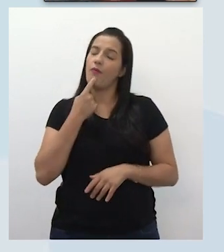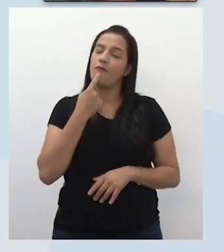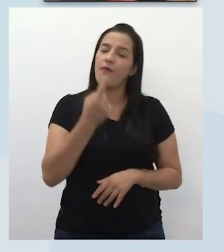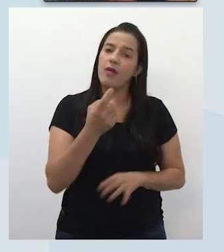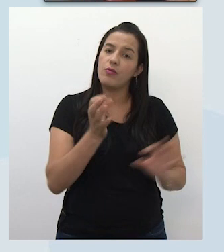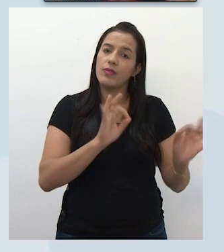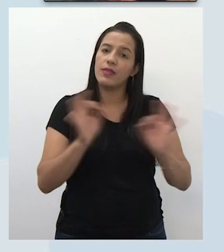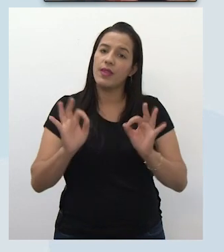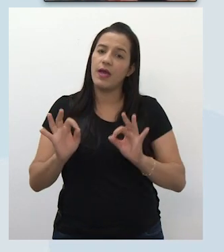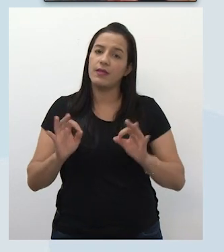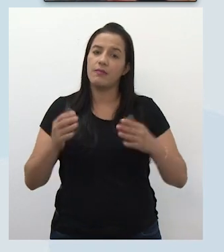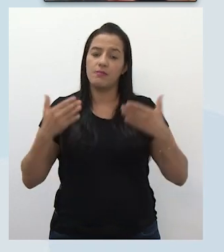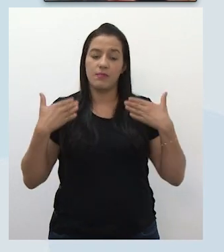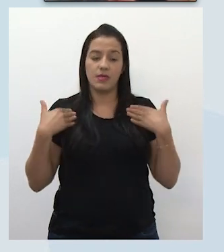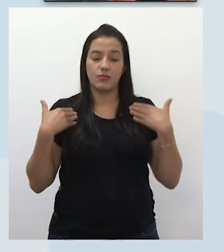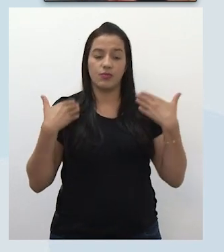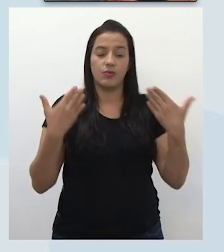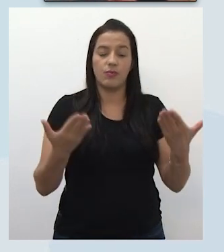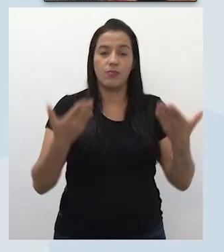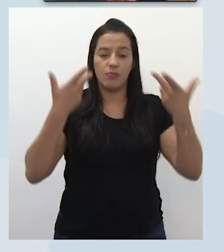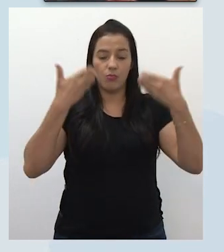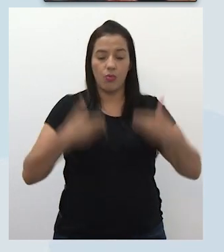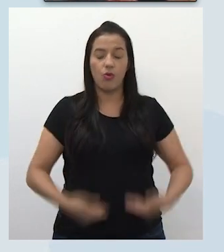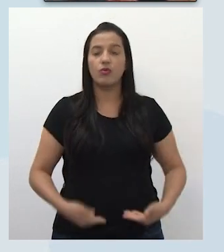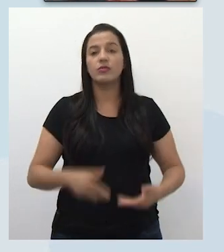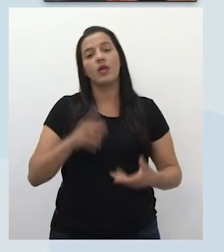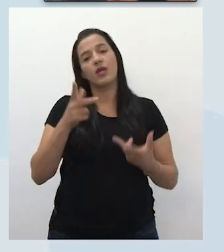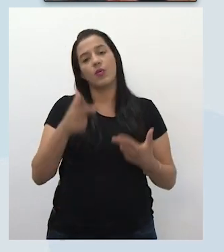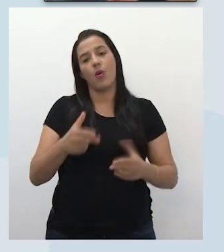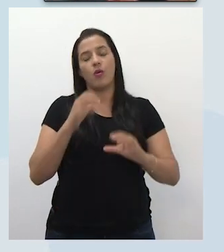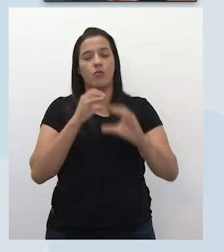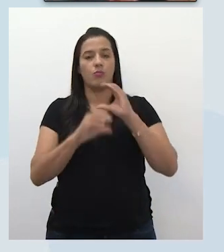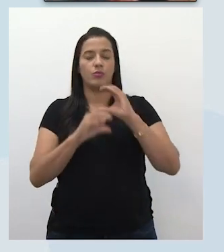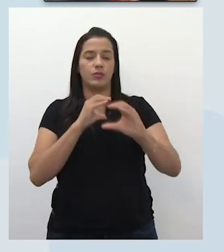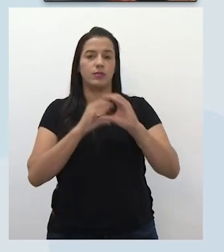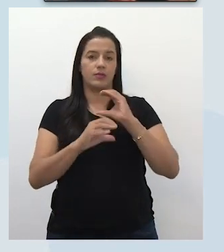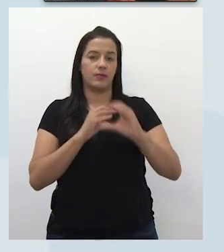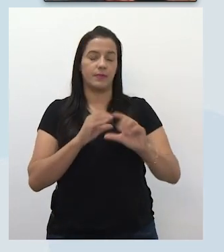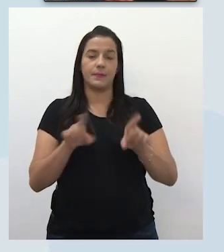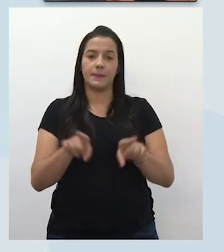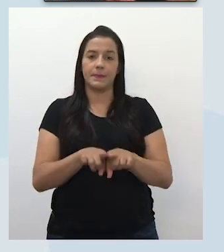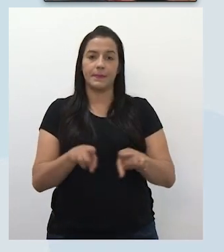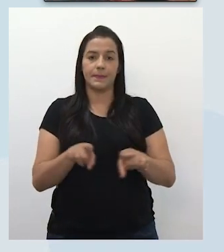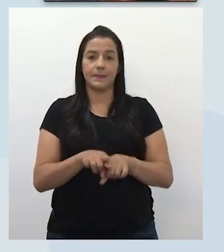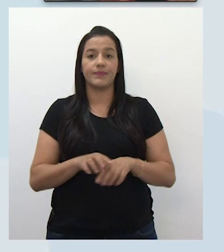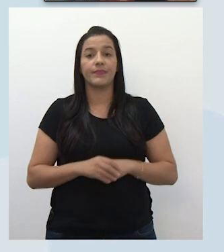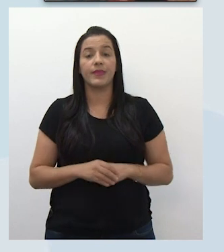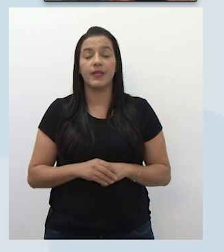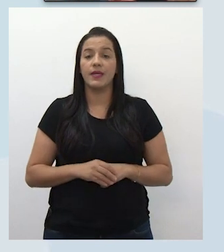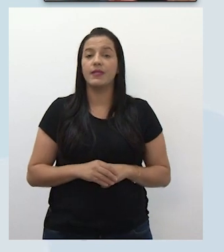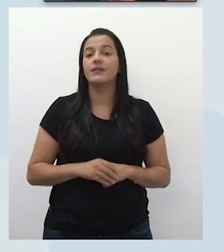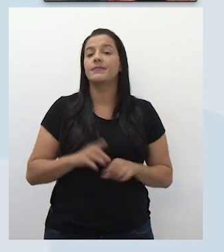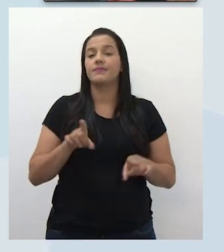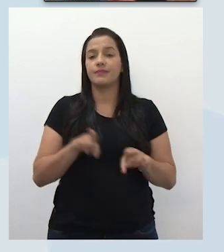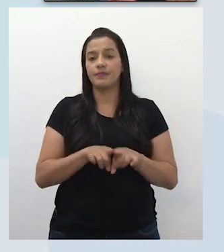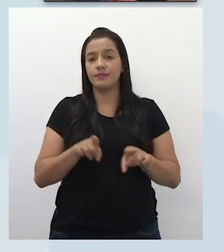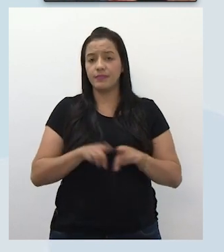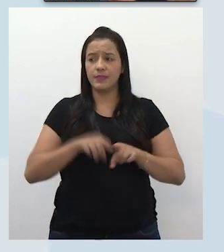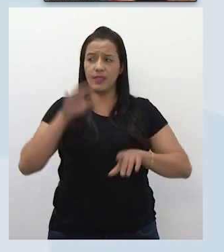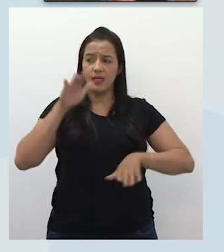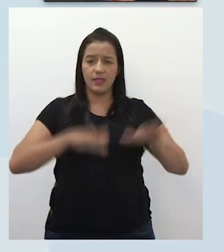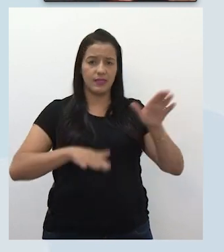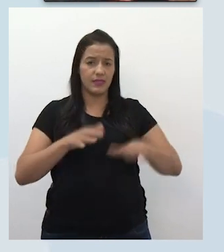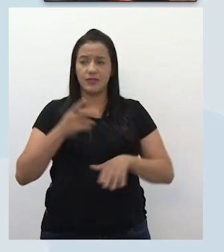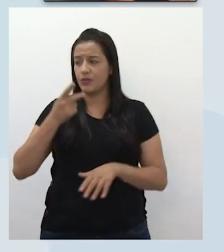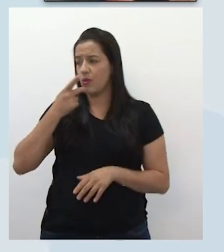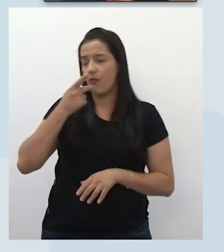expresso, também comunica algo, né, ao meu interlocutor. E, em geral, os aspectos não verbais,